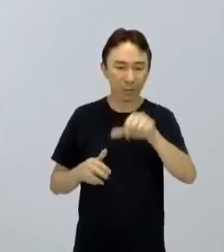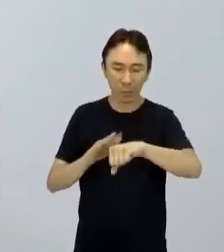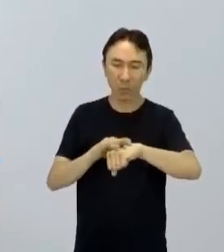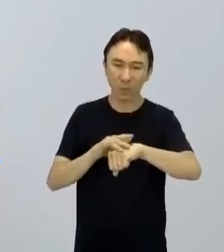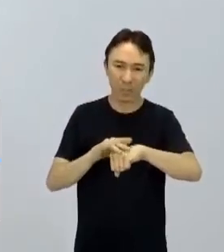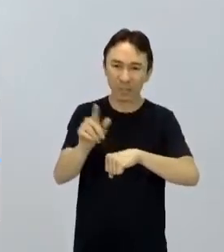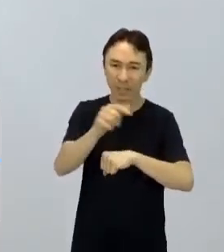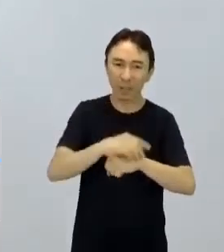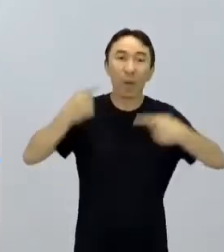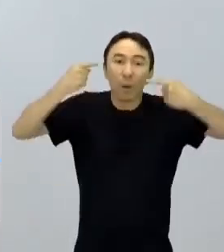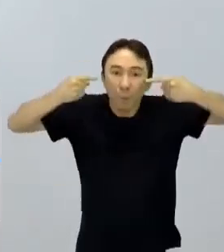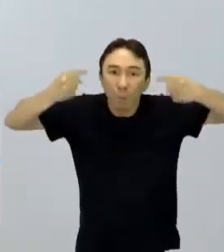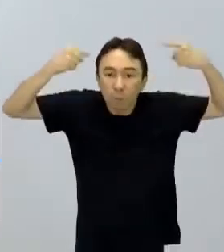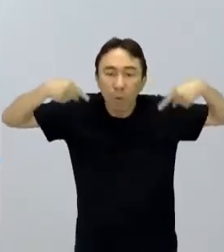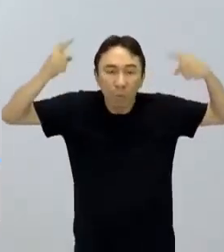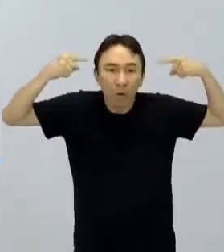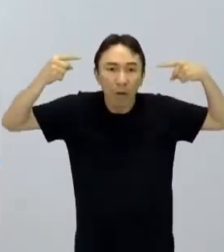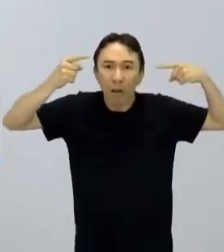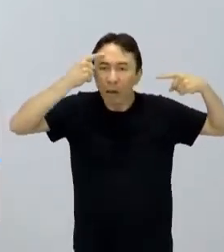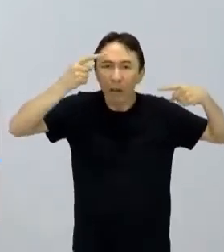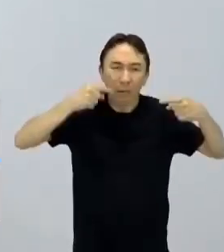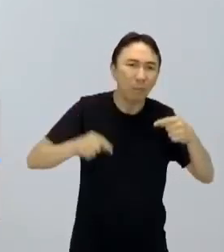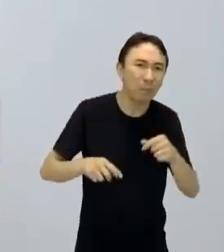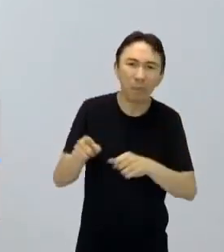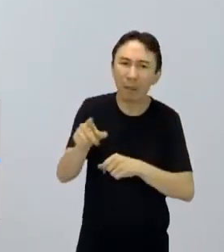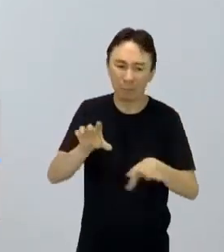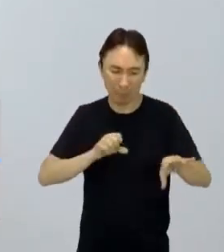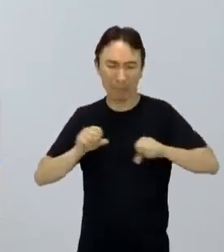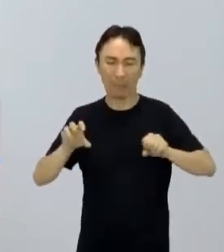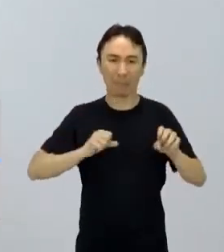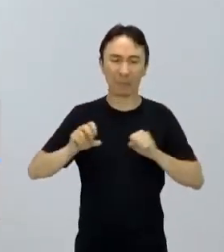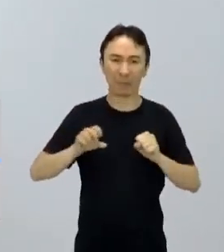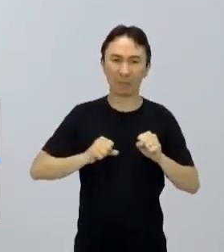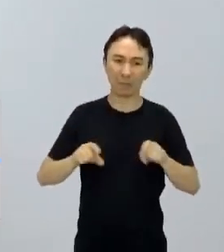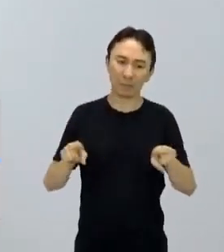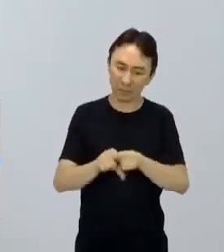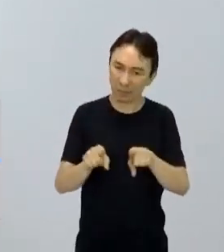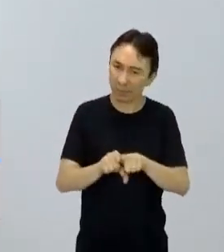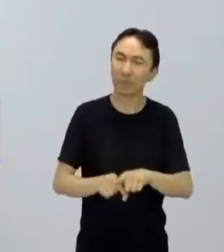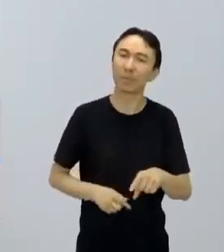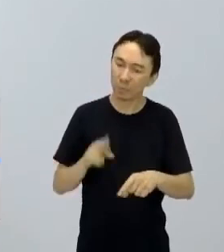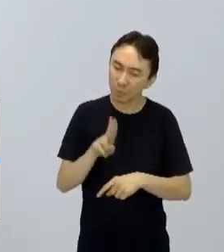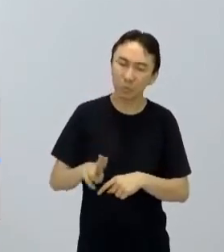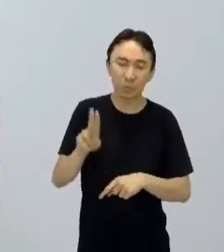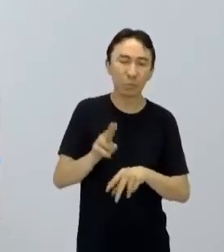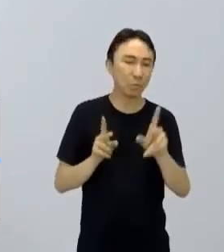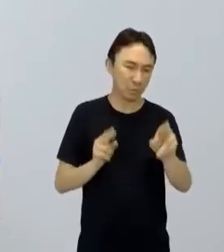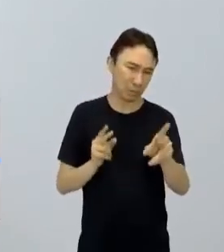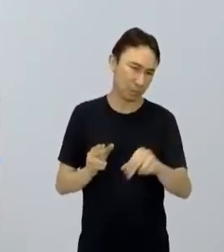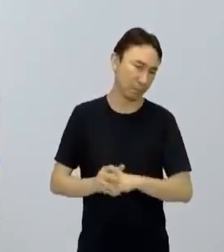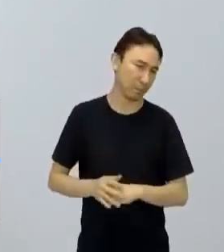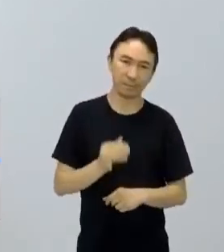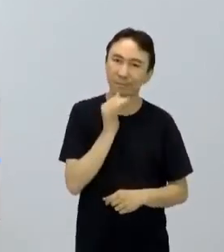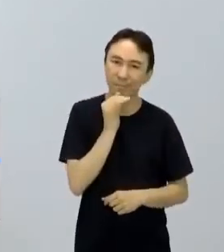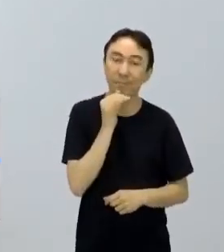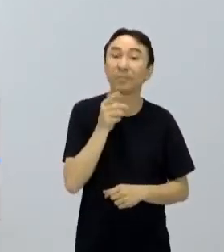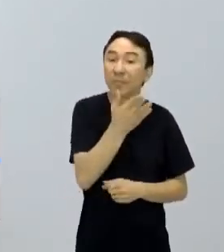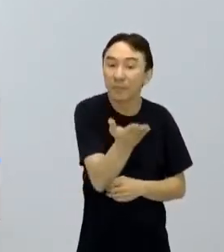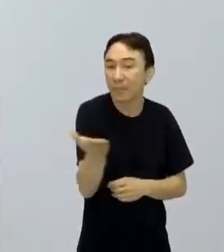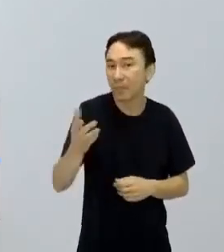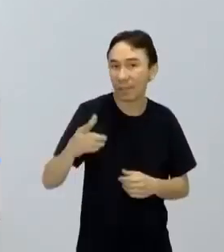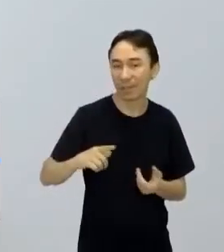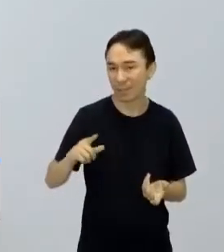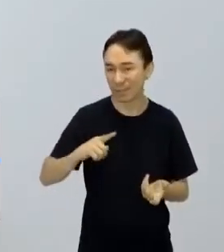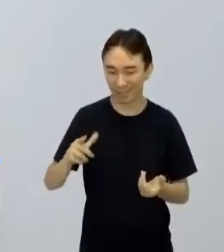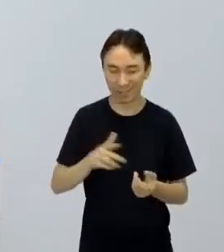mas por que está falando de animal? Porque imagina você, para um dono de uma granja, será que é prejuízo ele ter